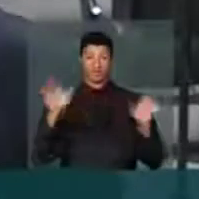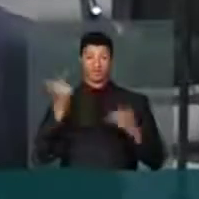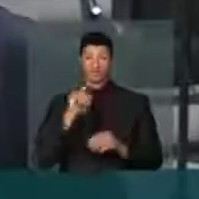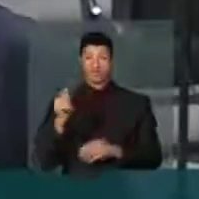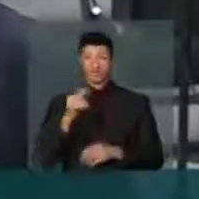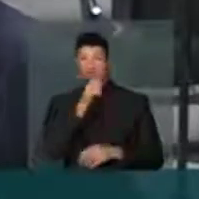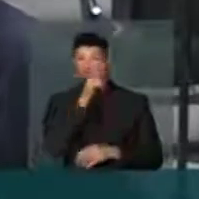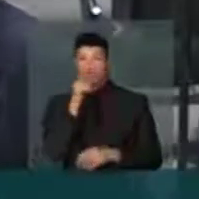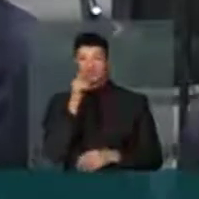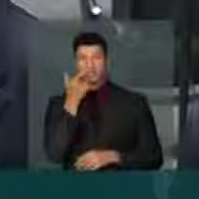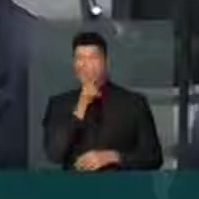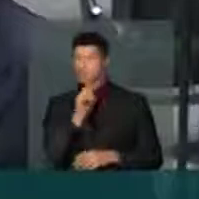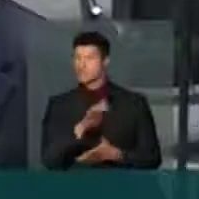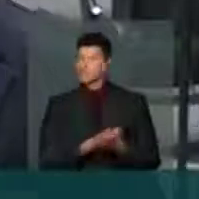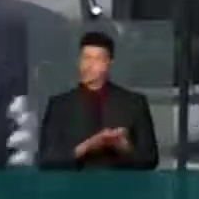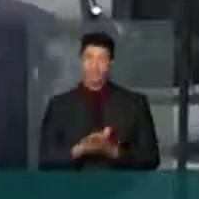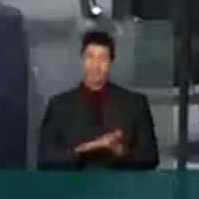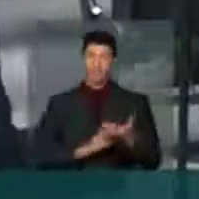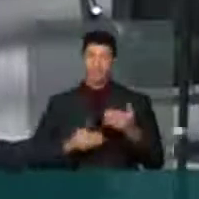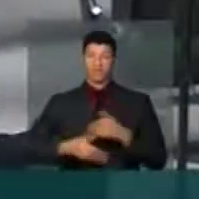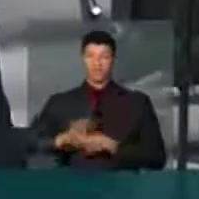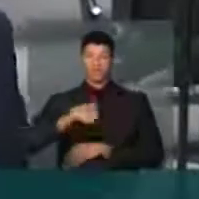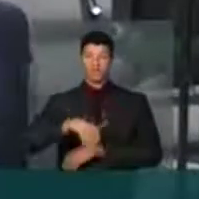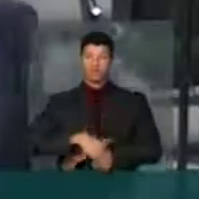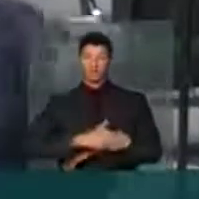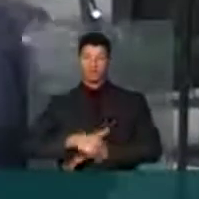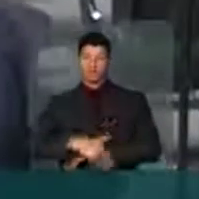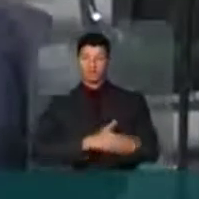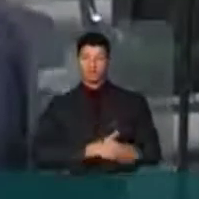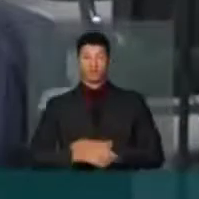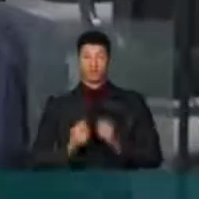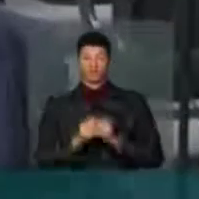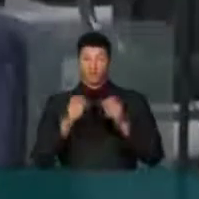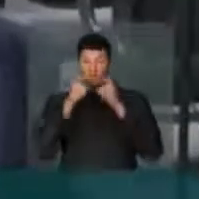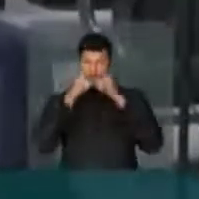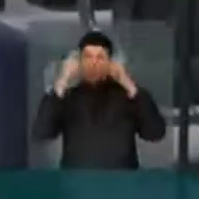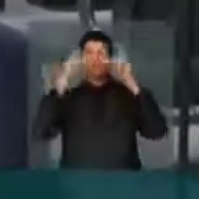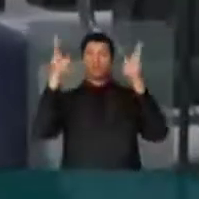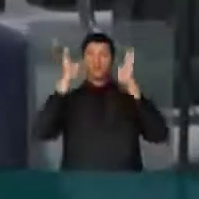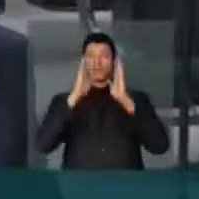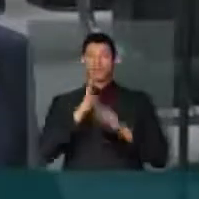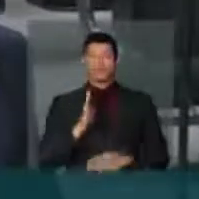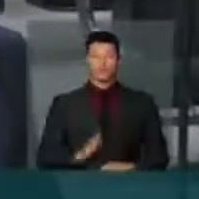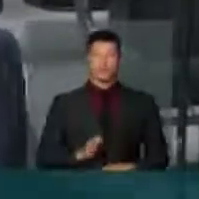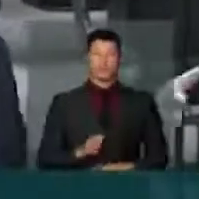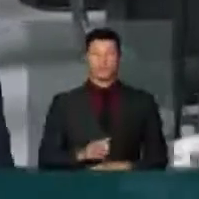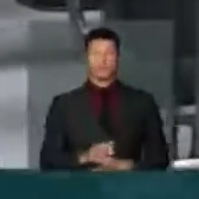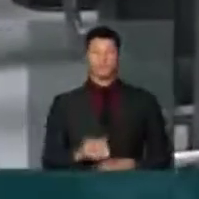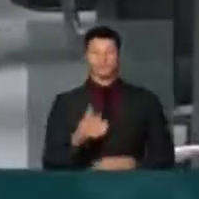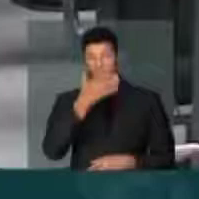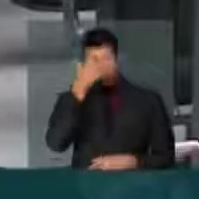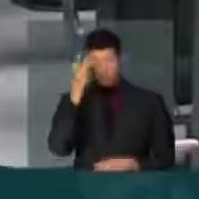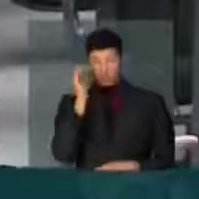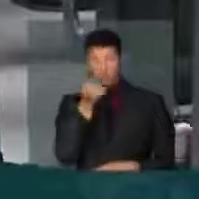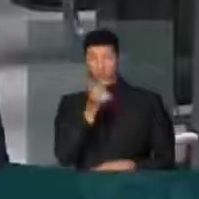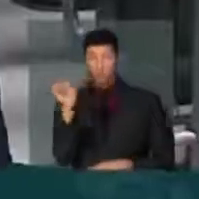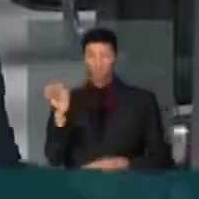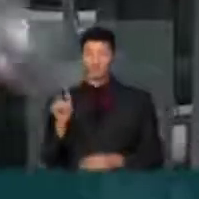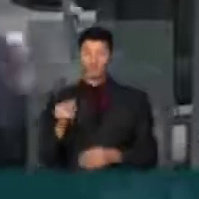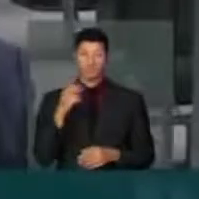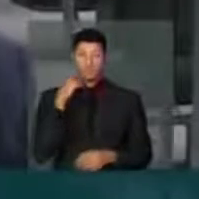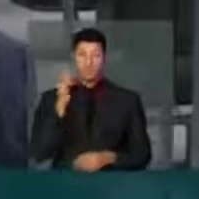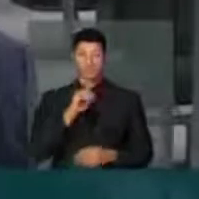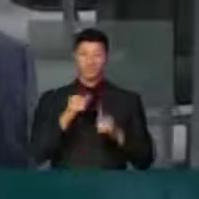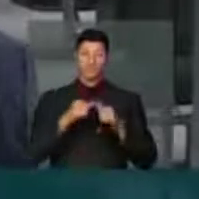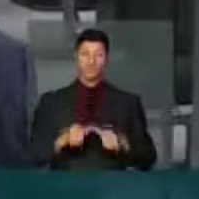lanche, sem ônibus, sem coisa nenhuma, foram na rua, com orgulho de ser brasileiro, aqueles outros estão com vergonha.